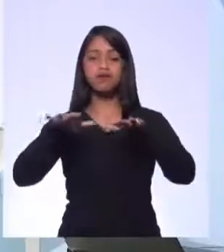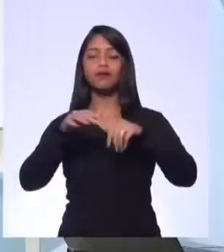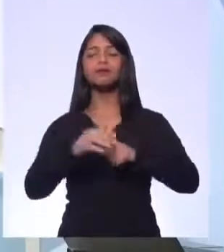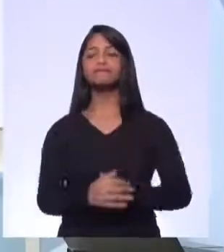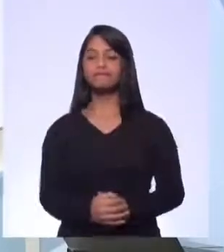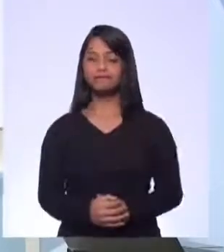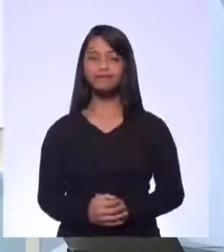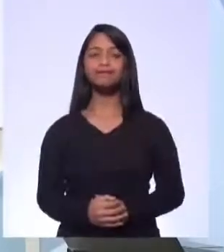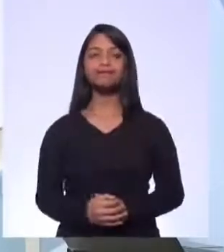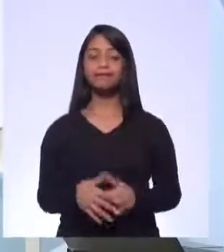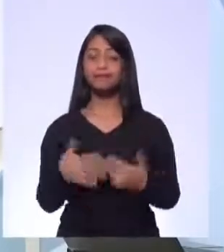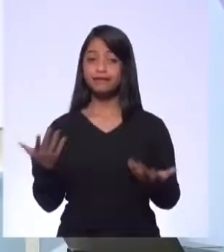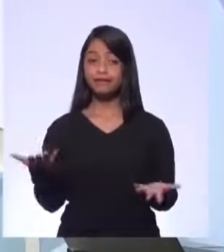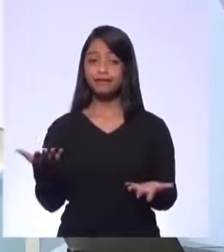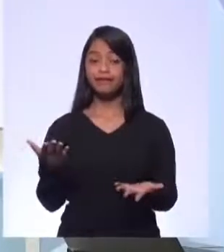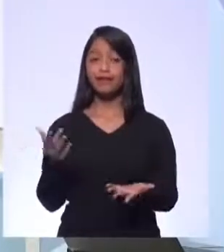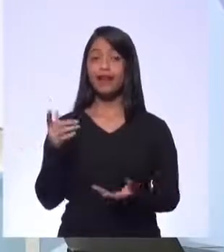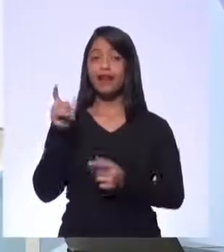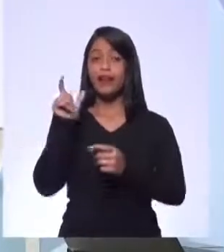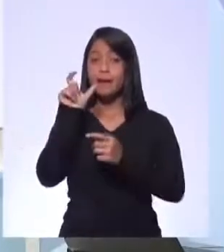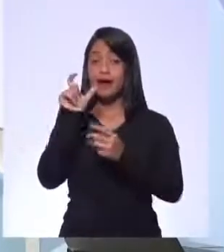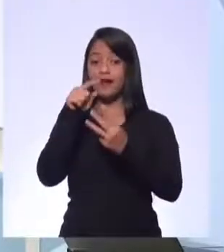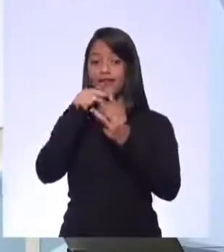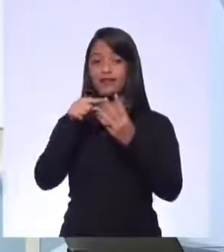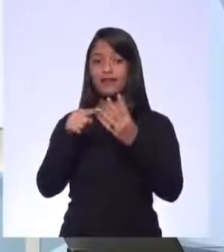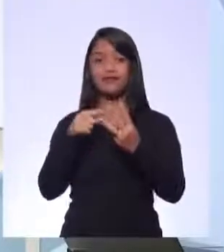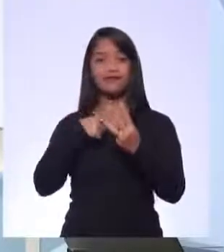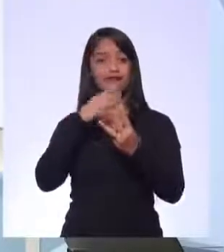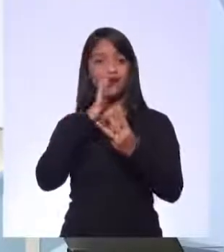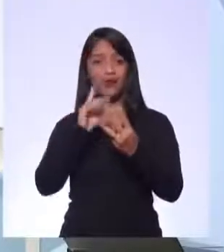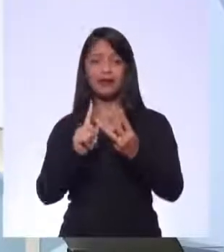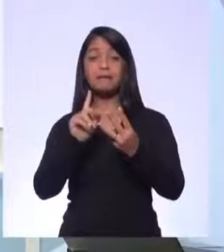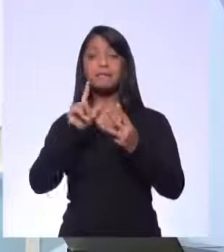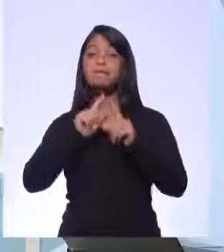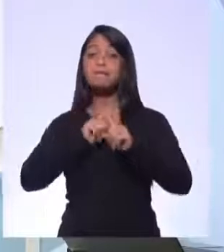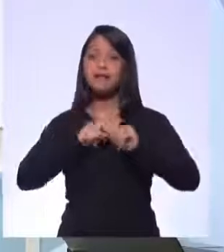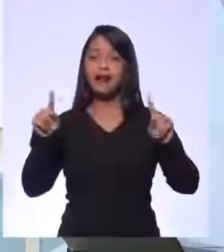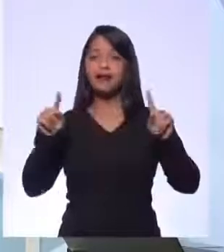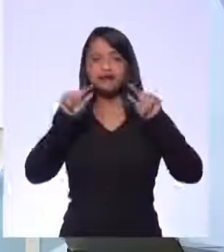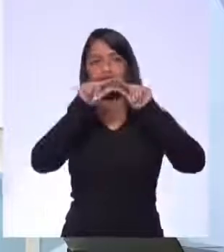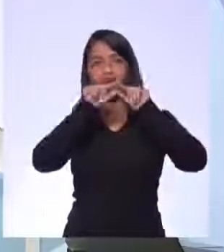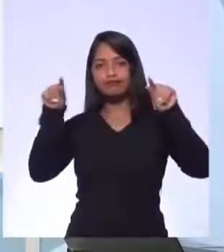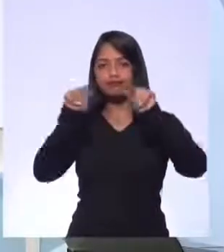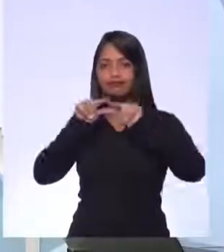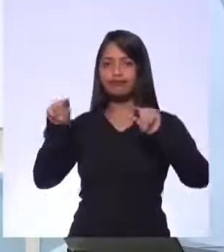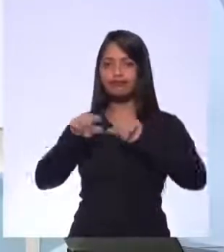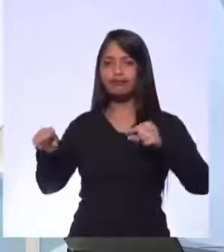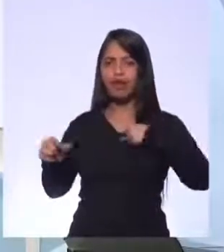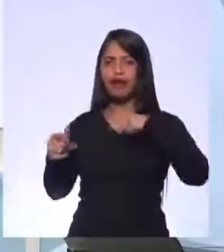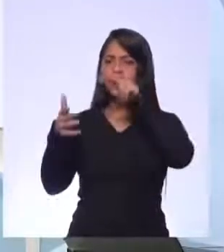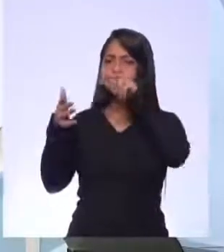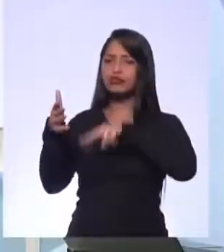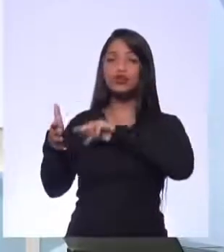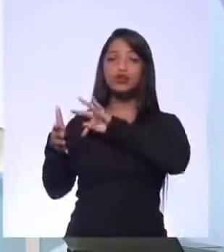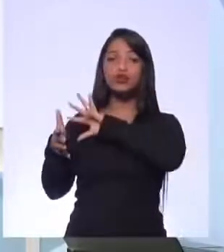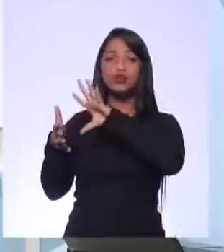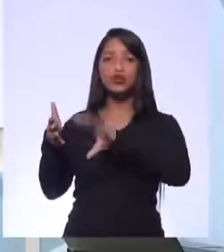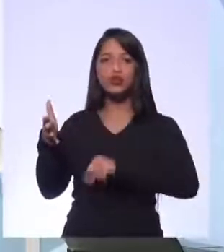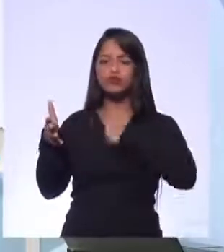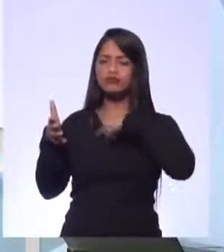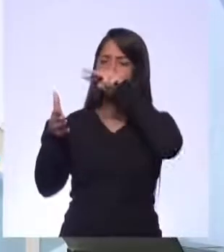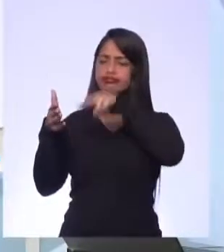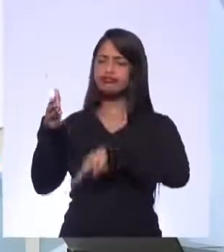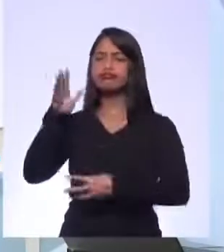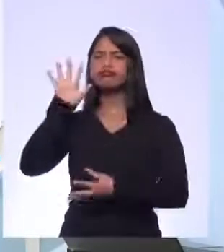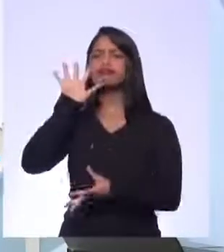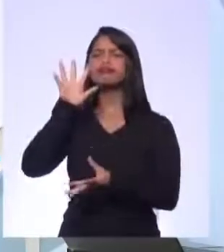Eu não conhecia o significado dessas três palavras. Quando eu faço essa leitura geral do texto, aquela